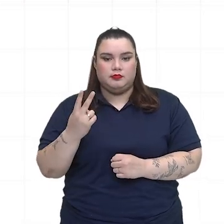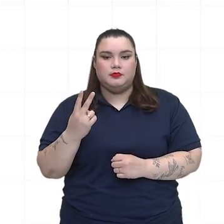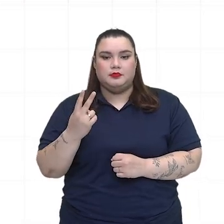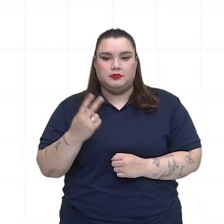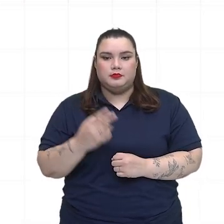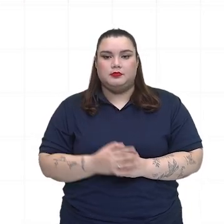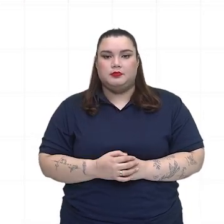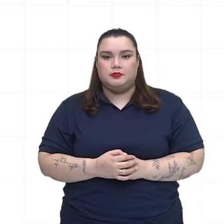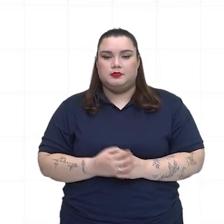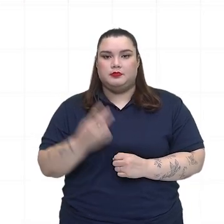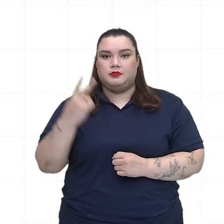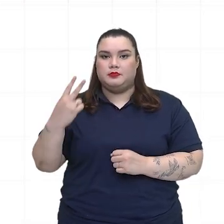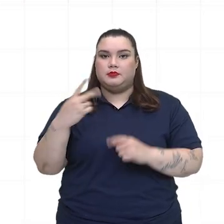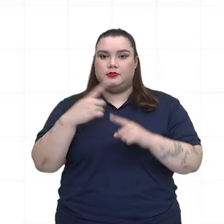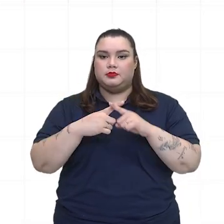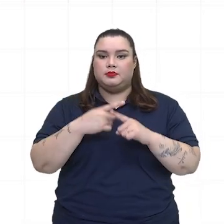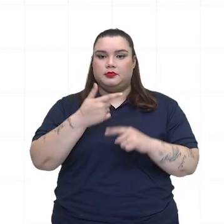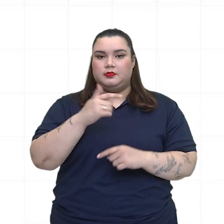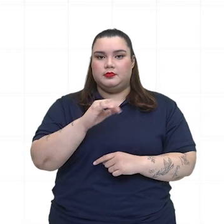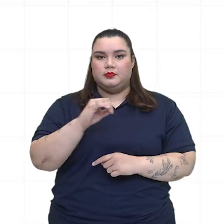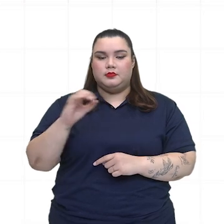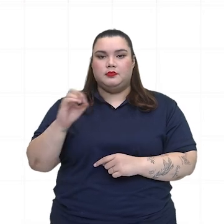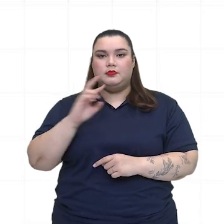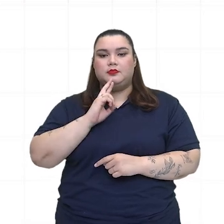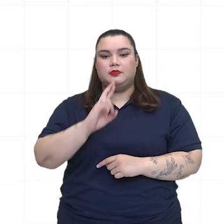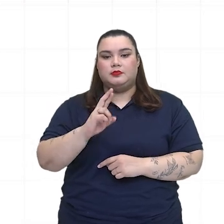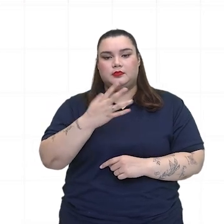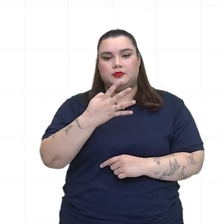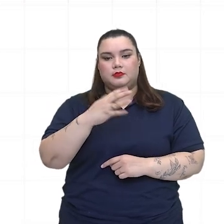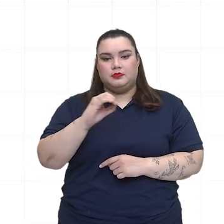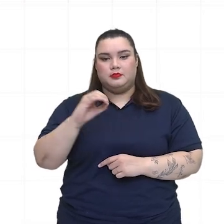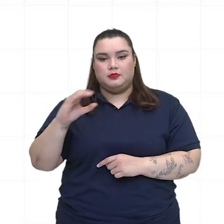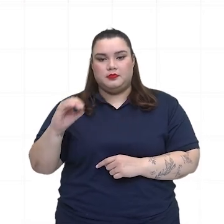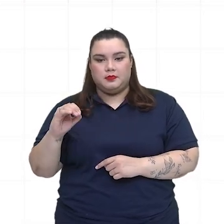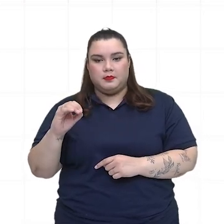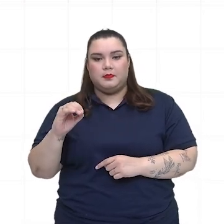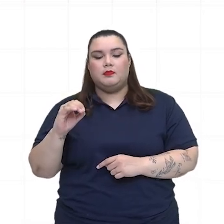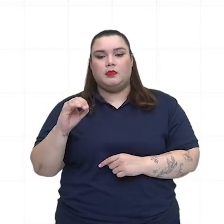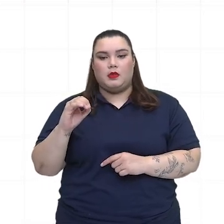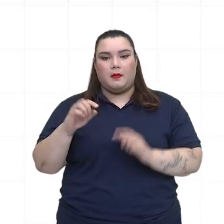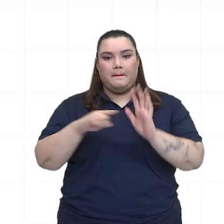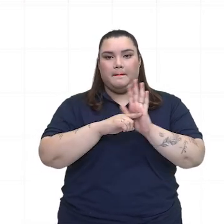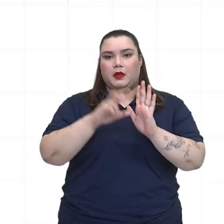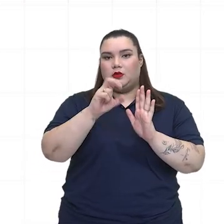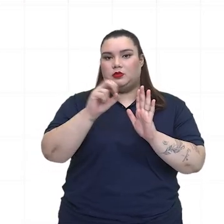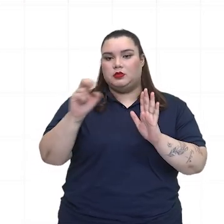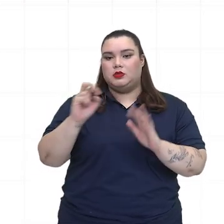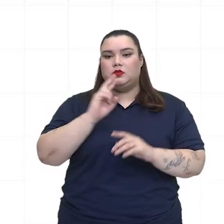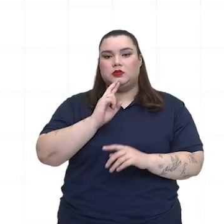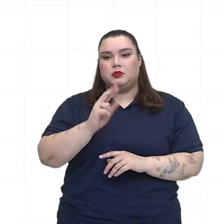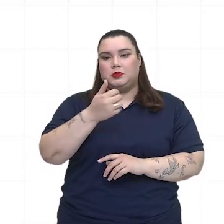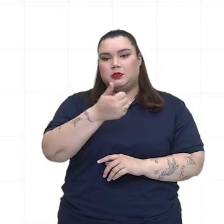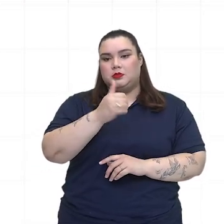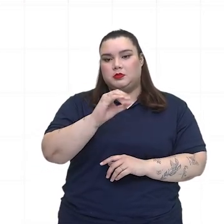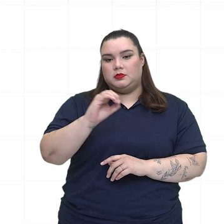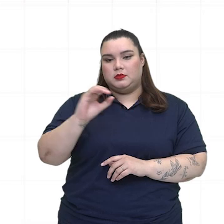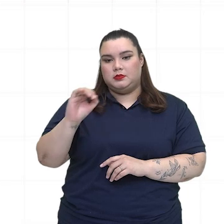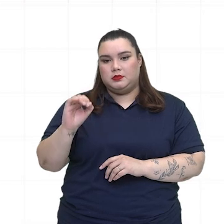2. 2 vezes 200 é 400. Para 500, ainda falta